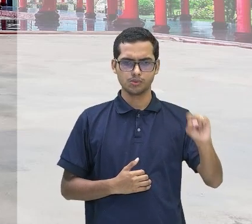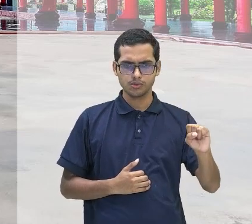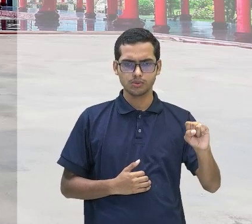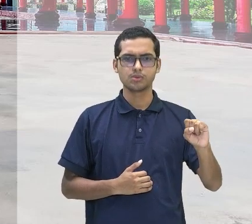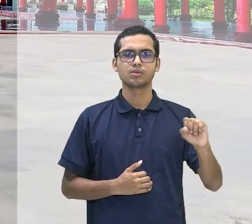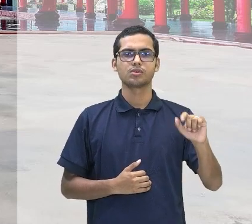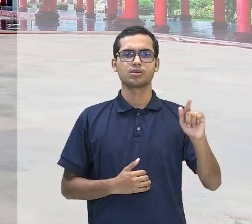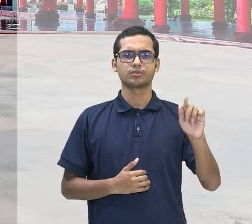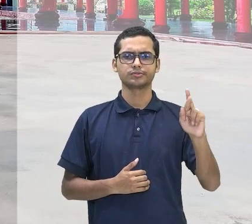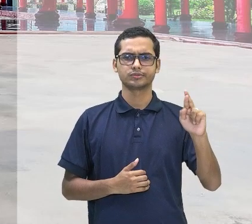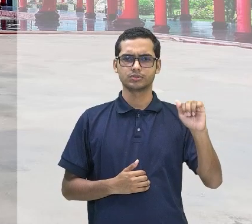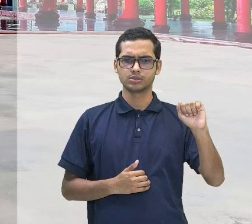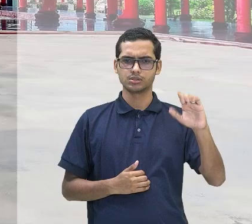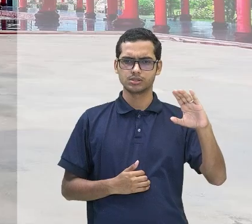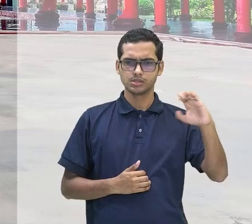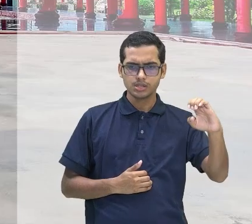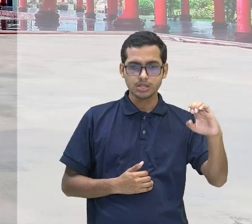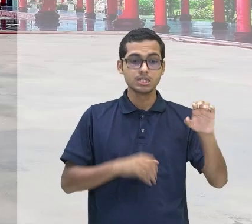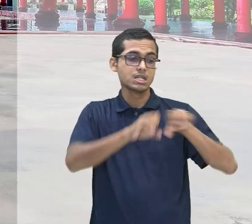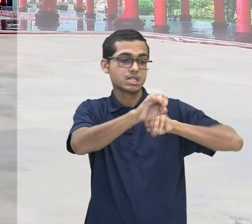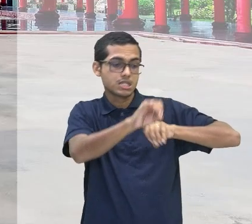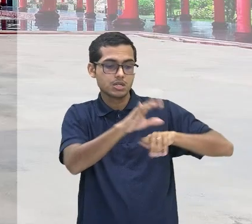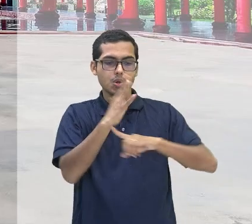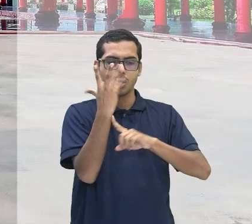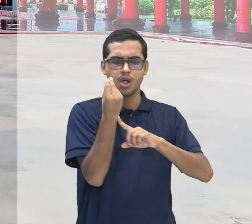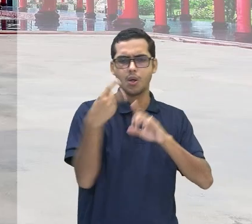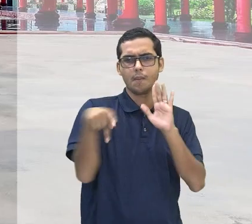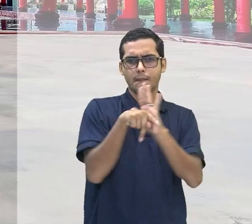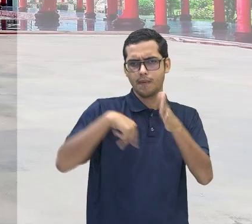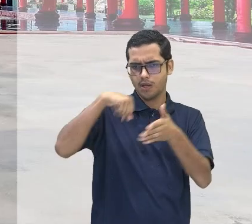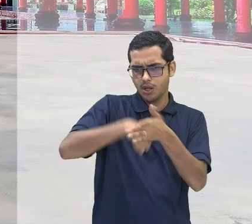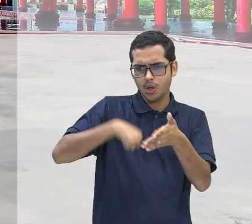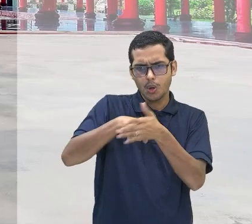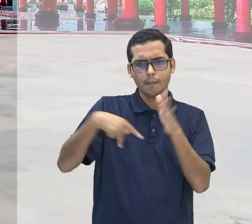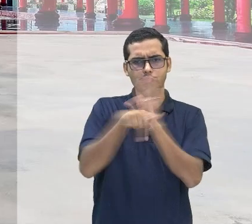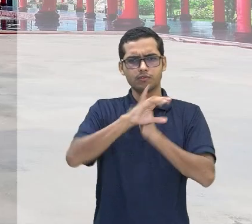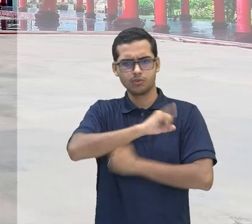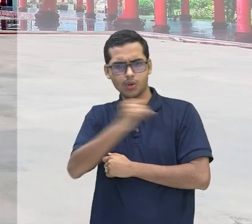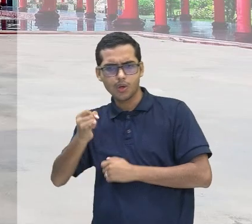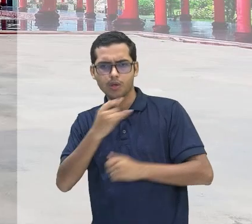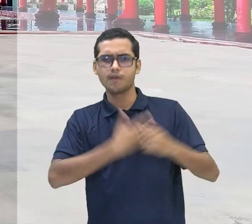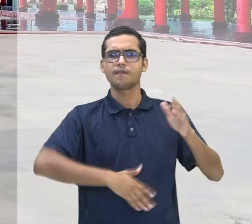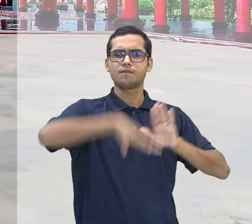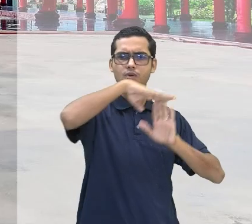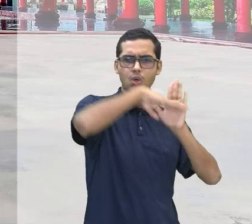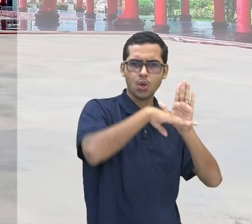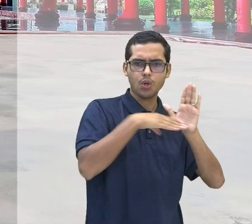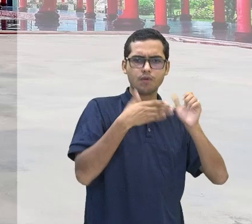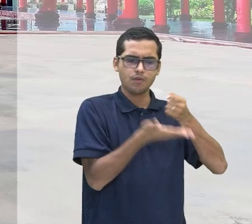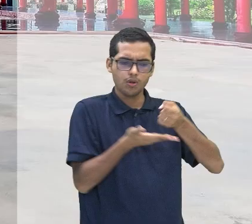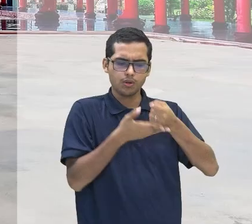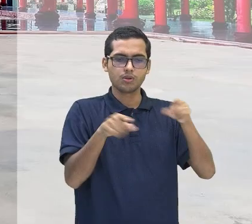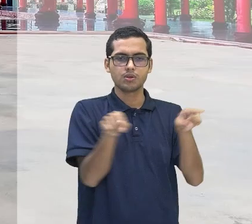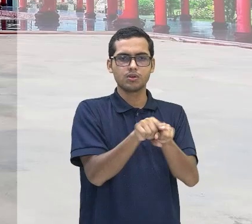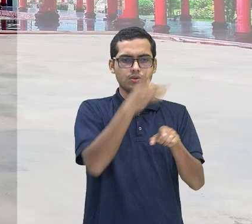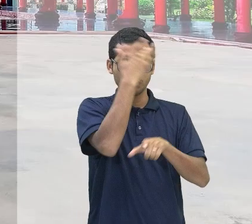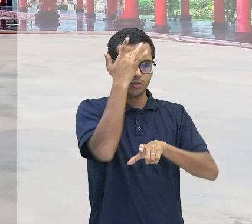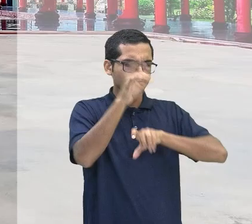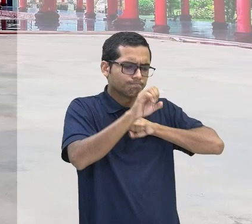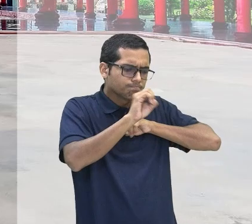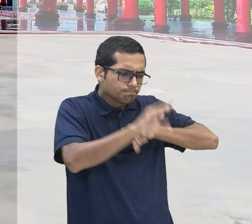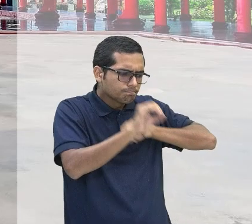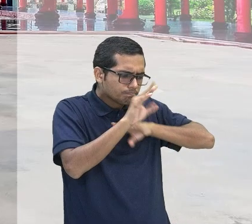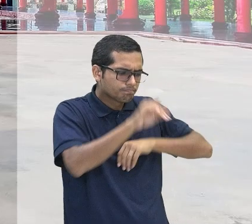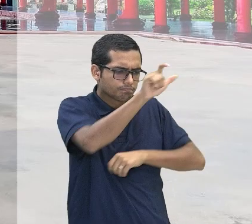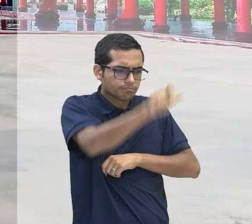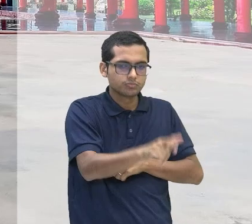ele ensinou a luta e toda a filosofia que existe por trás dessa luta a Carlos Gracie. E